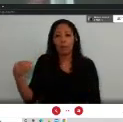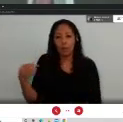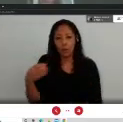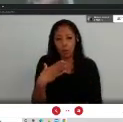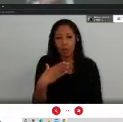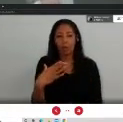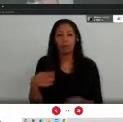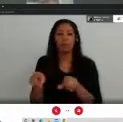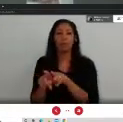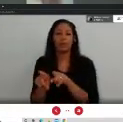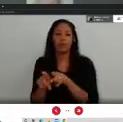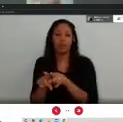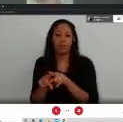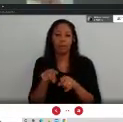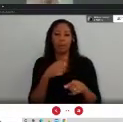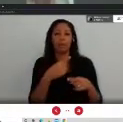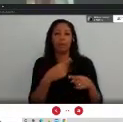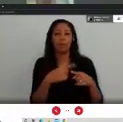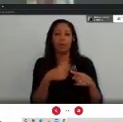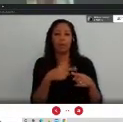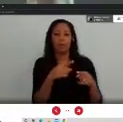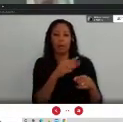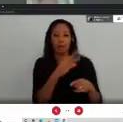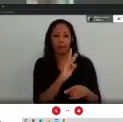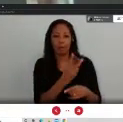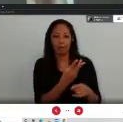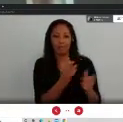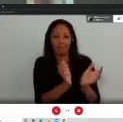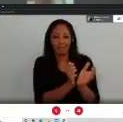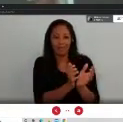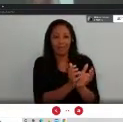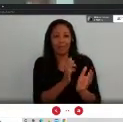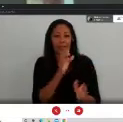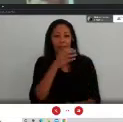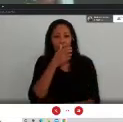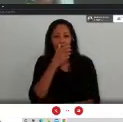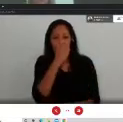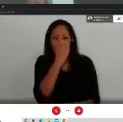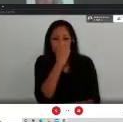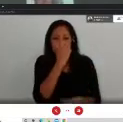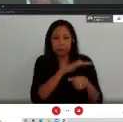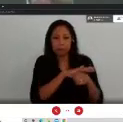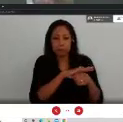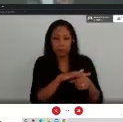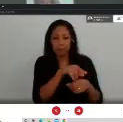desafogue esses setores e fique mais próximo da população. Então, elas estão abrindo